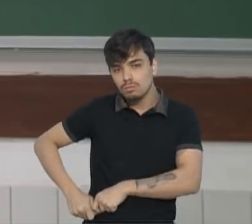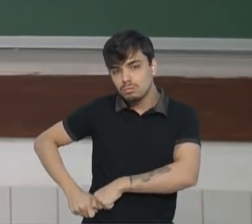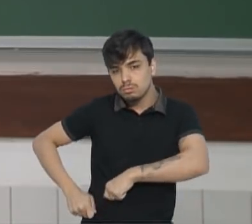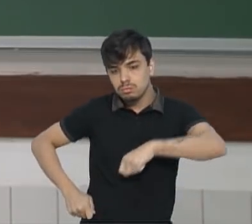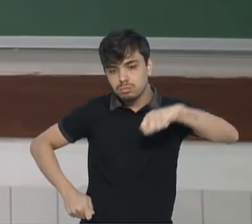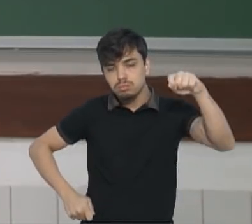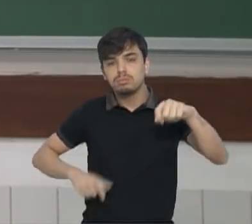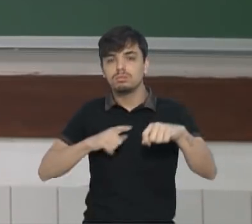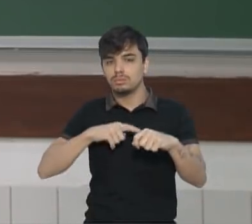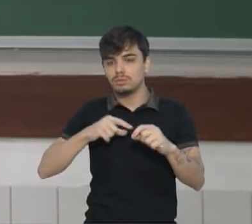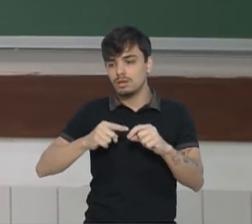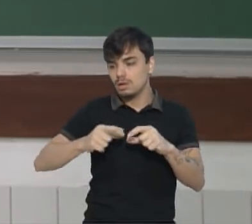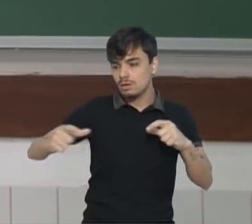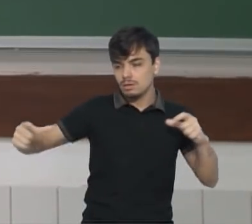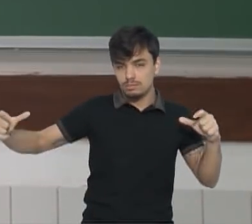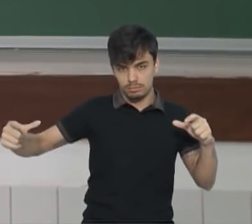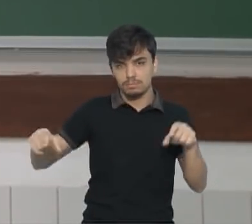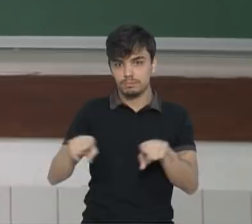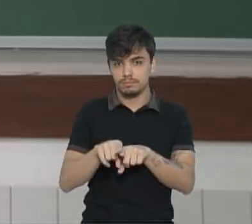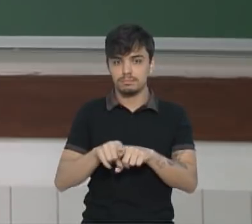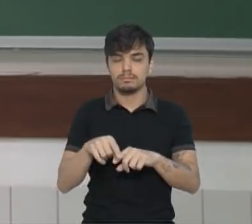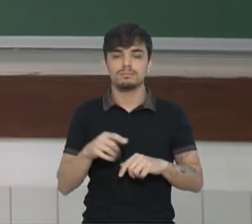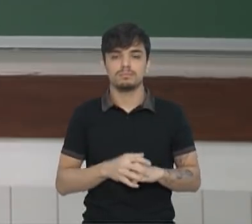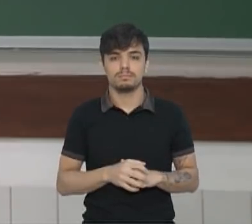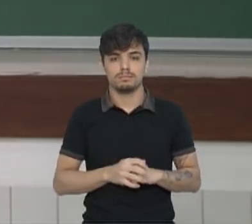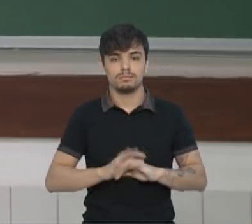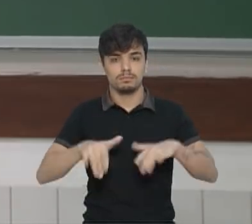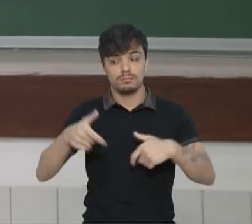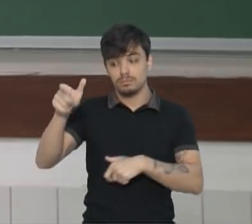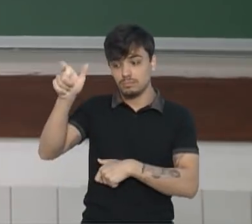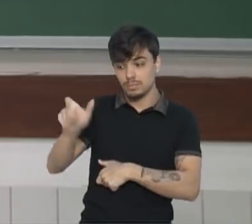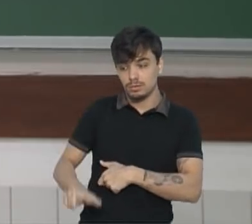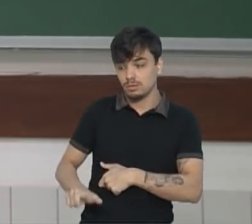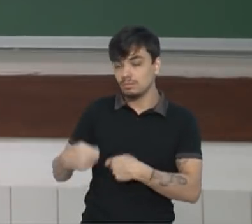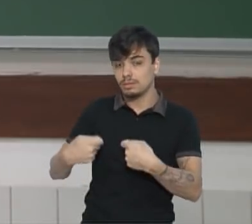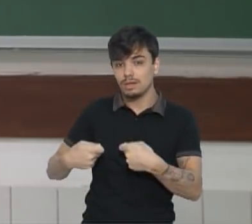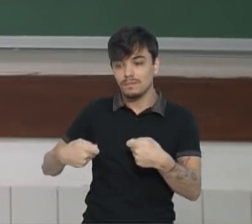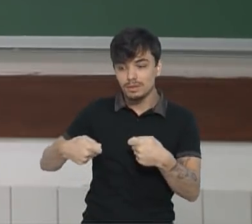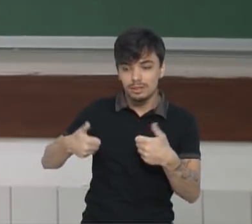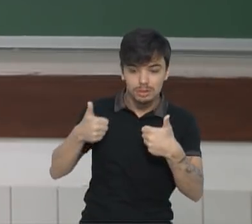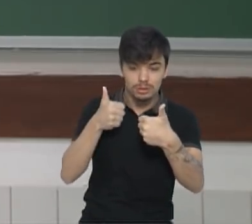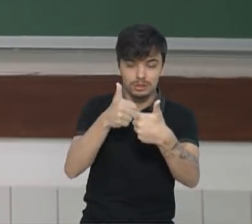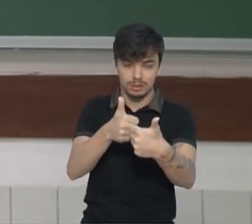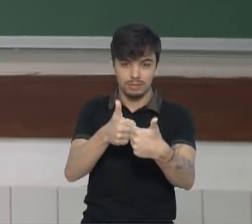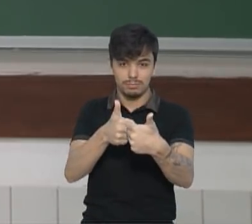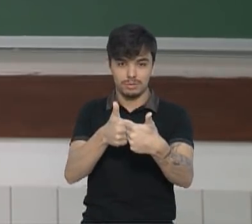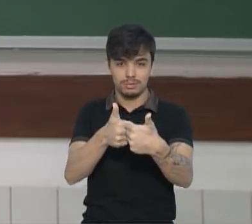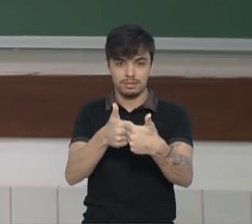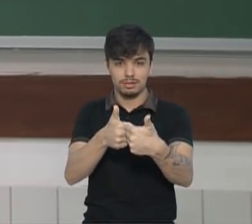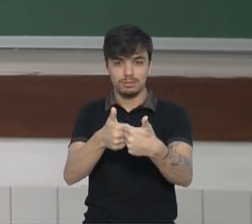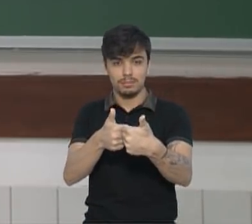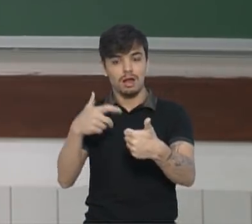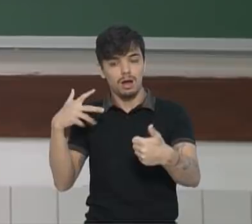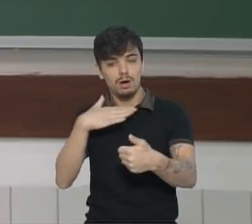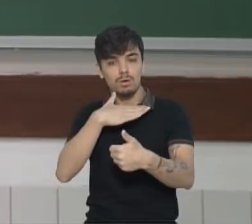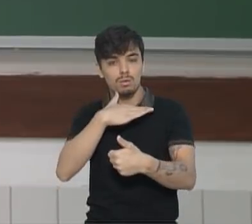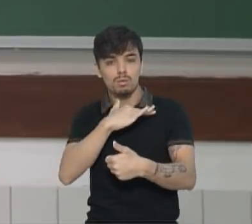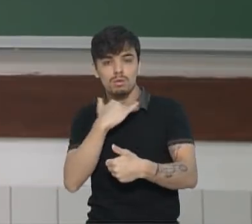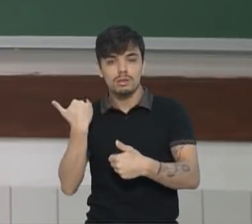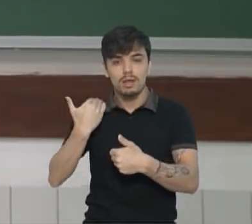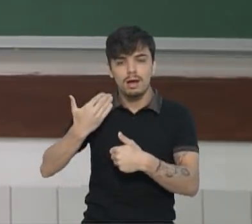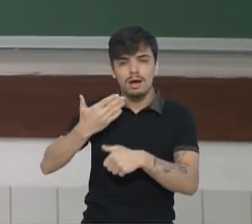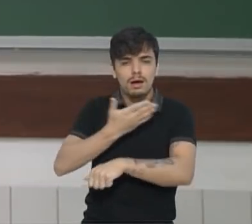muito maior. Então o guerreiro não precisava chegar muito perto do seu adversário para decepar uma perna, um braço, cortar a